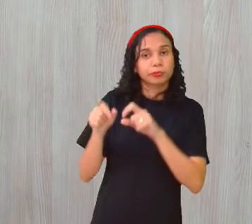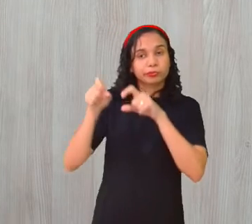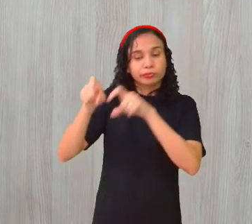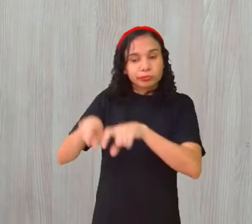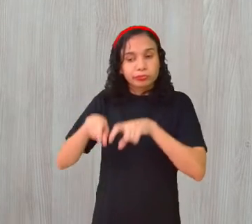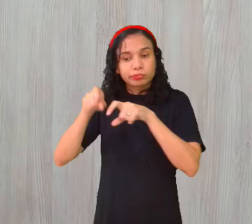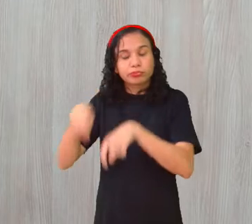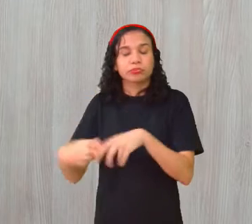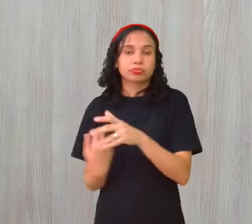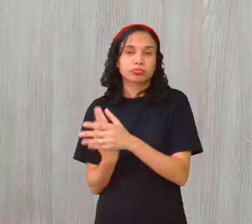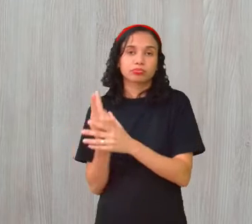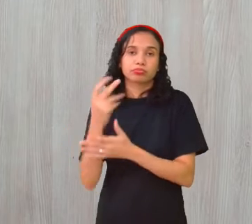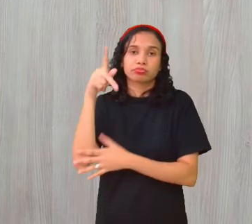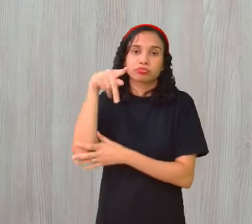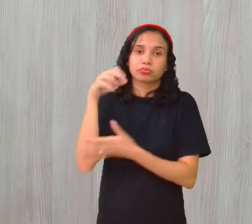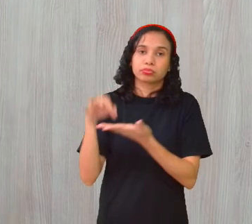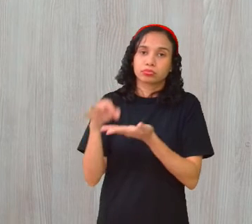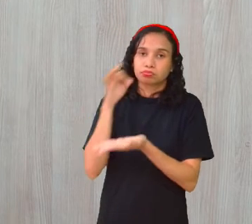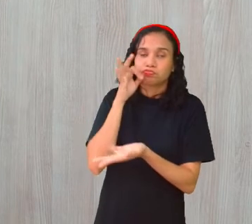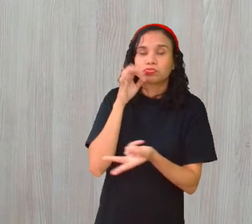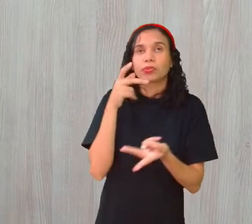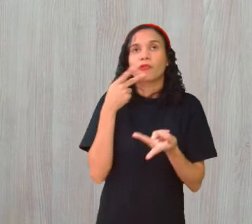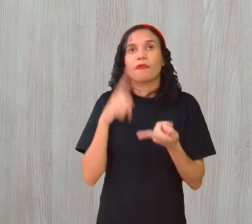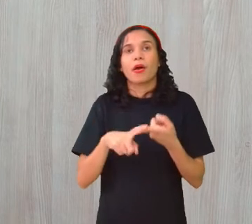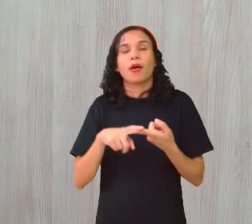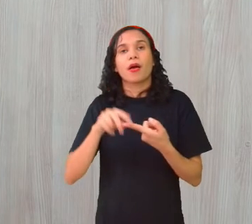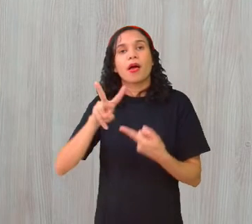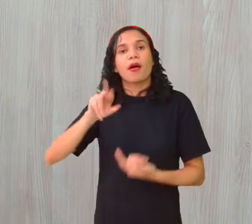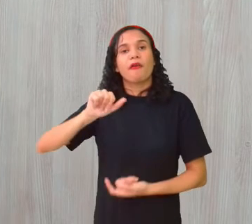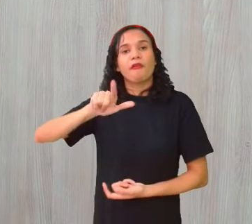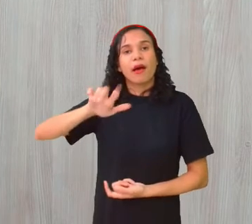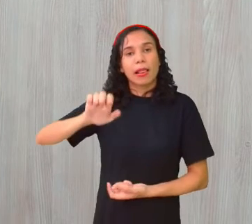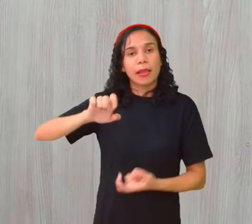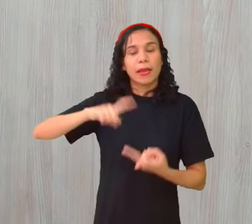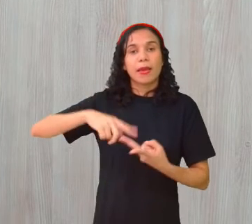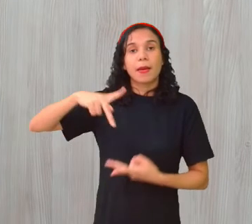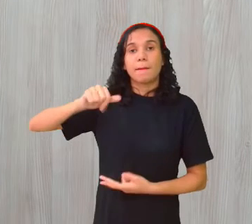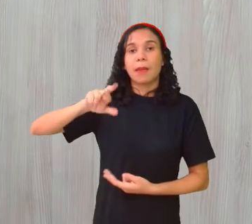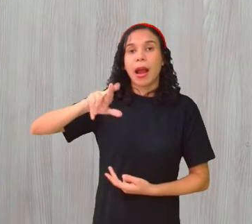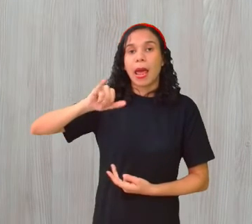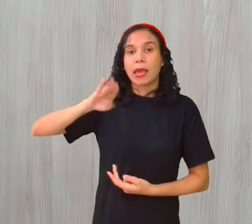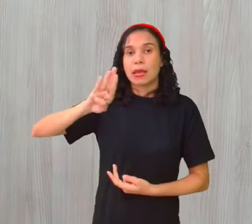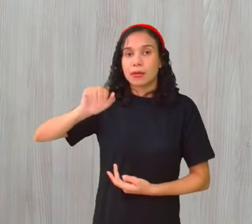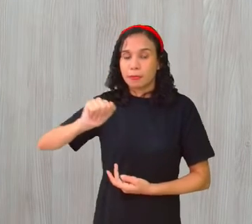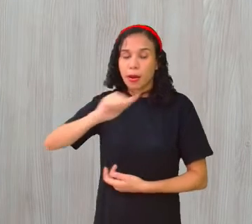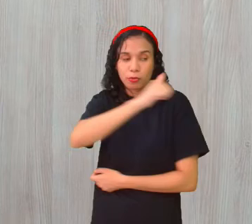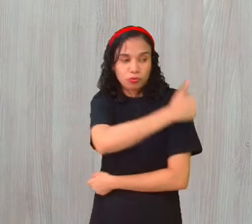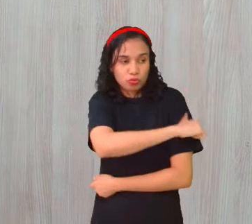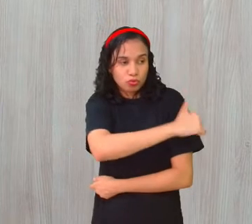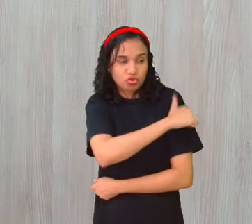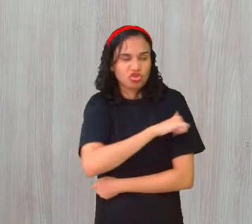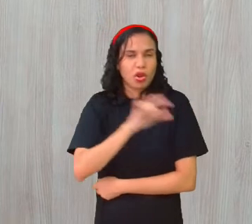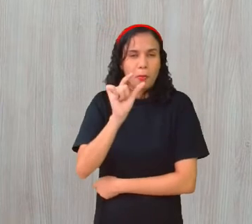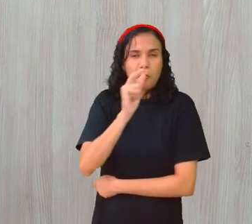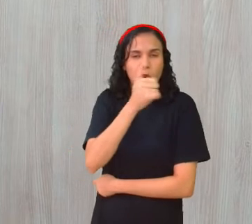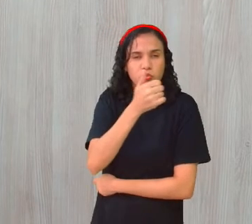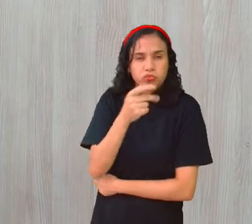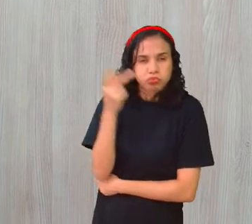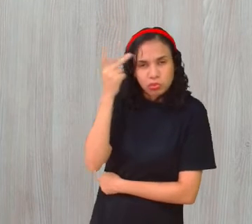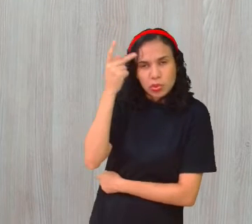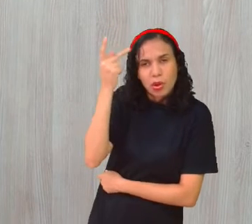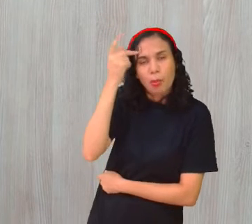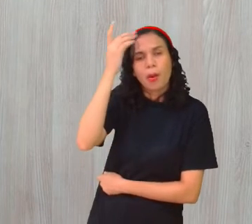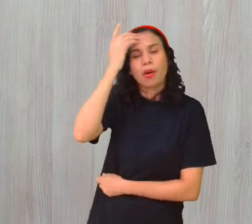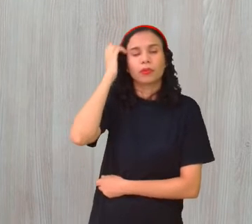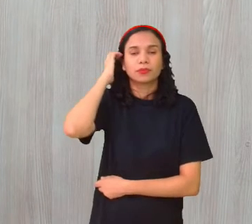pode destacar o quê, né? O Vale do Paraíba, ali na região do Rio de Janeiro, né, pegando ali um pouco de São Paulo, o oeste